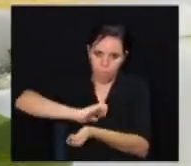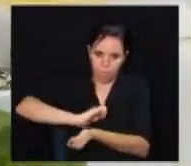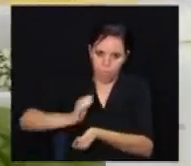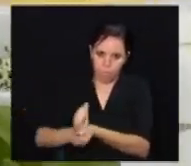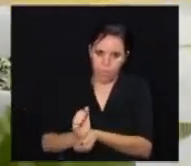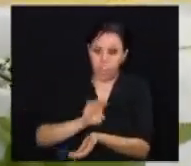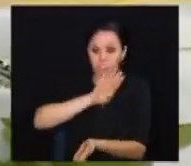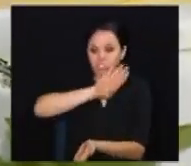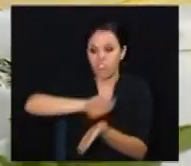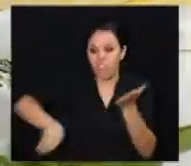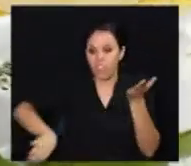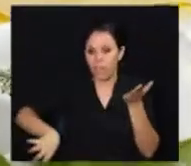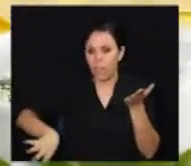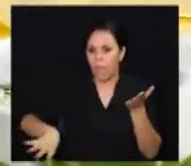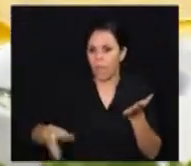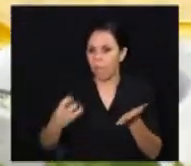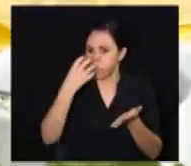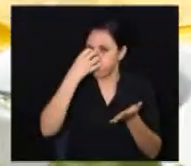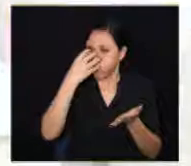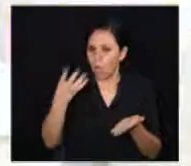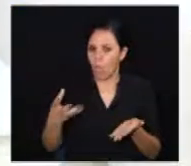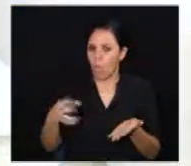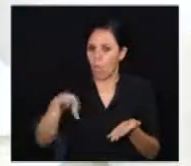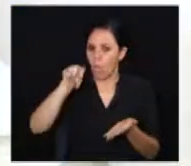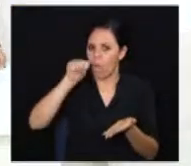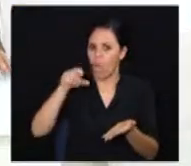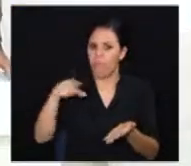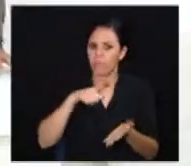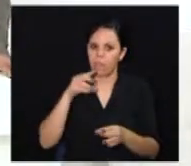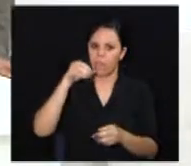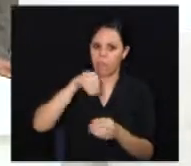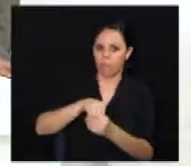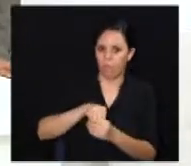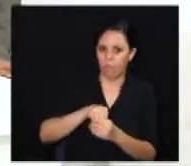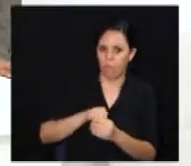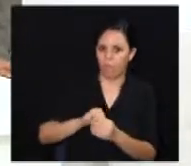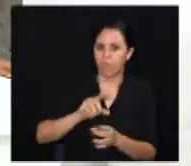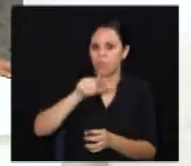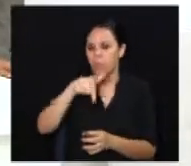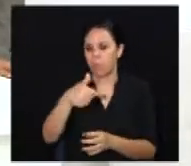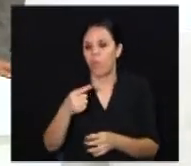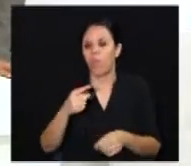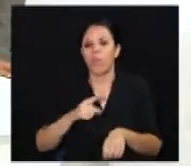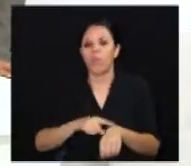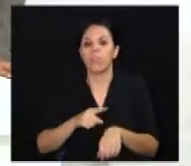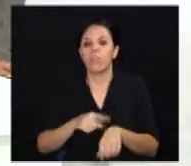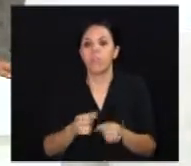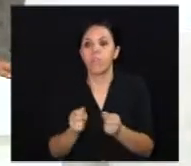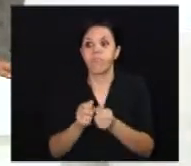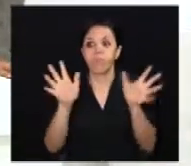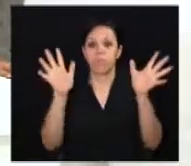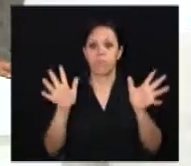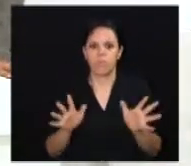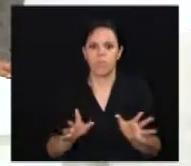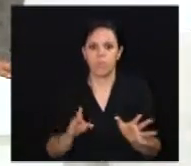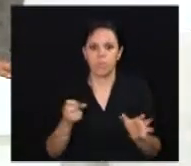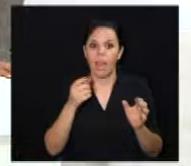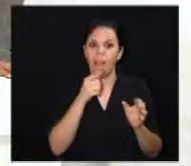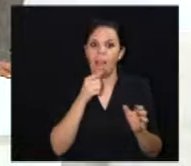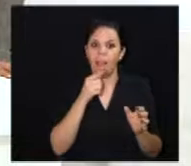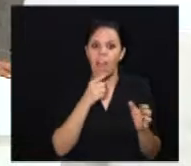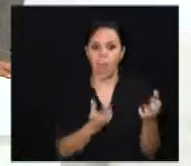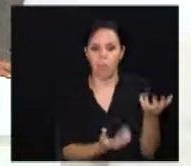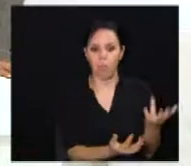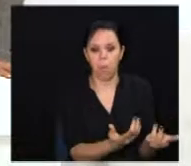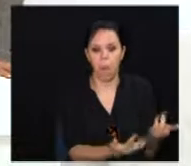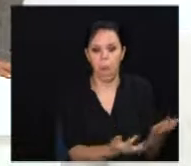ravioli. Porque é um dos motivos dele furar, dele estourar, desculpa, quando a gente joga na água.